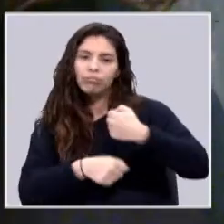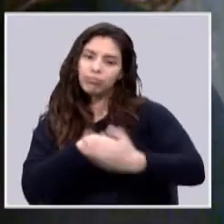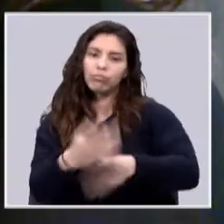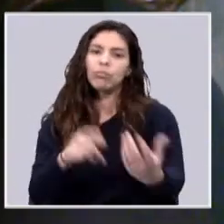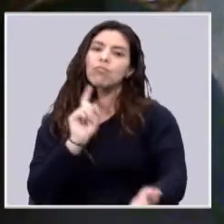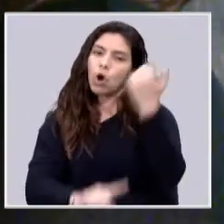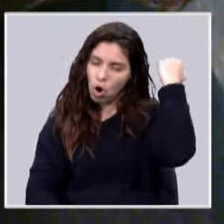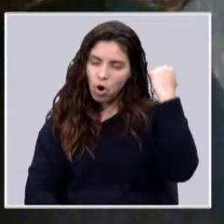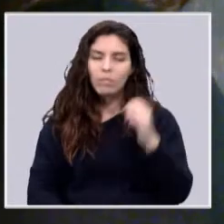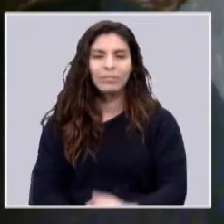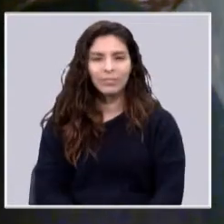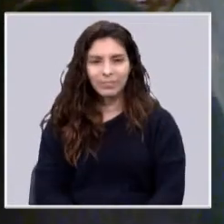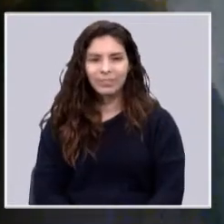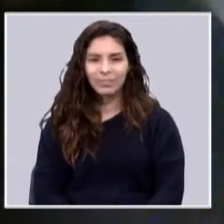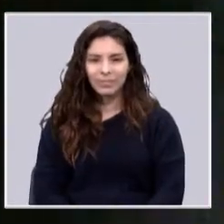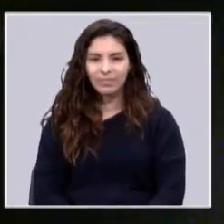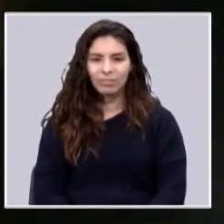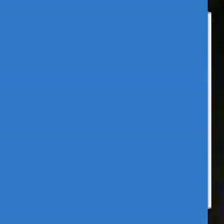coisas resultarem.